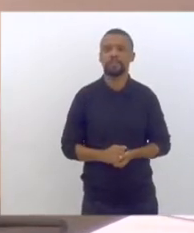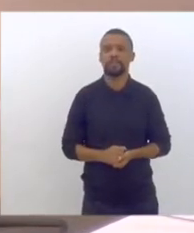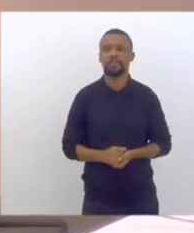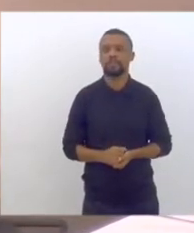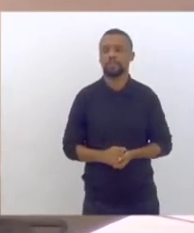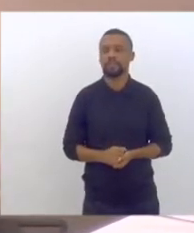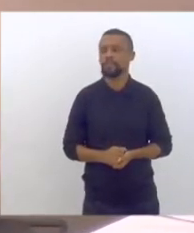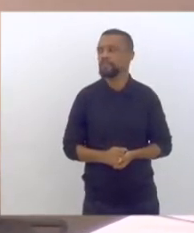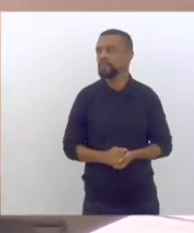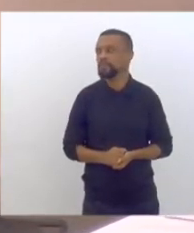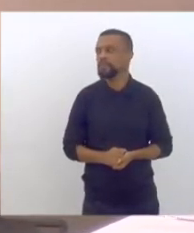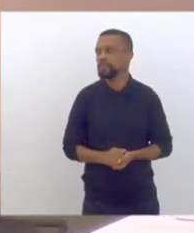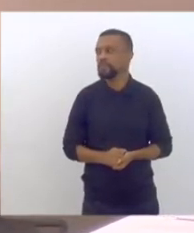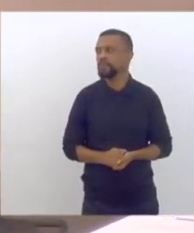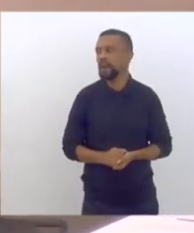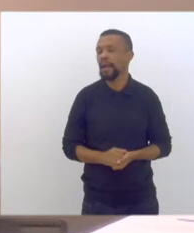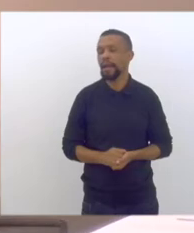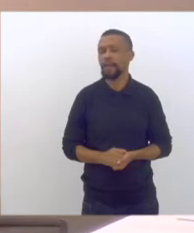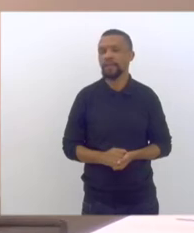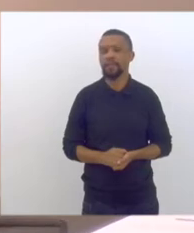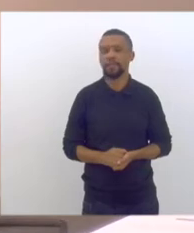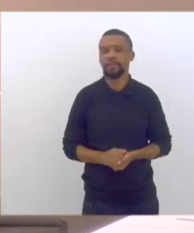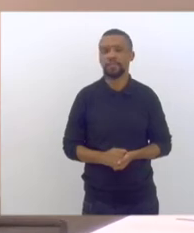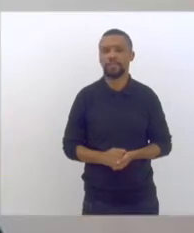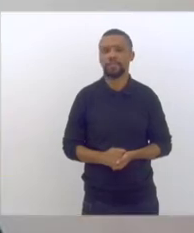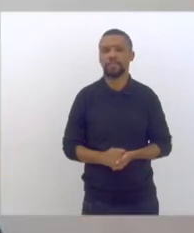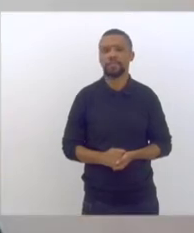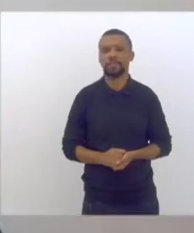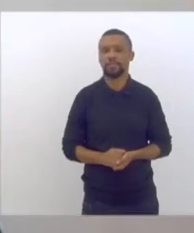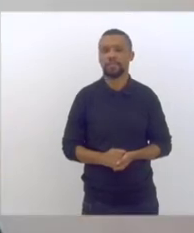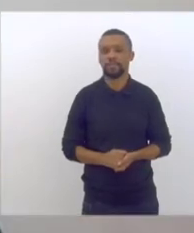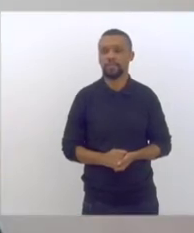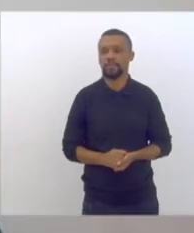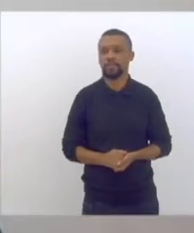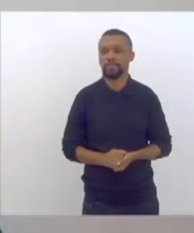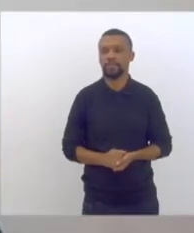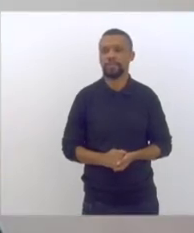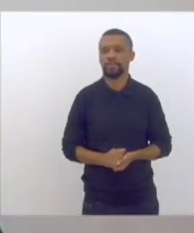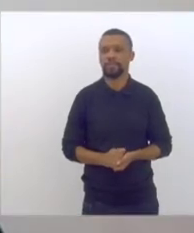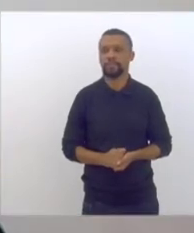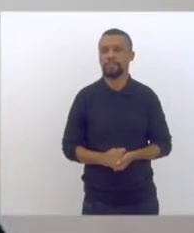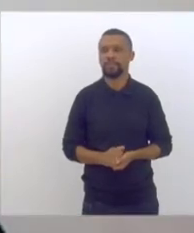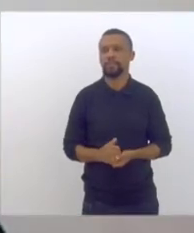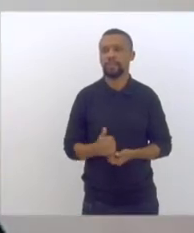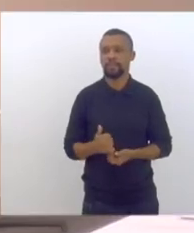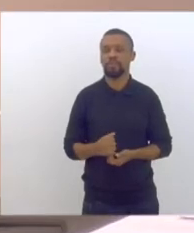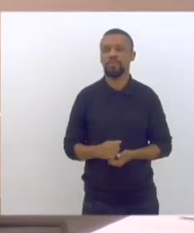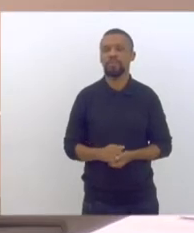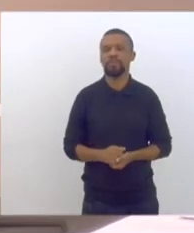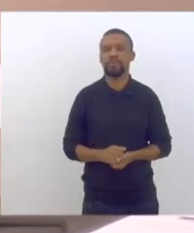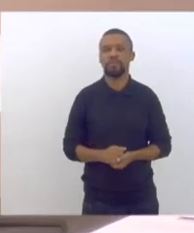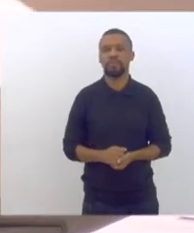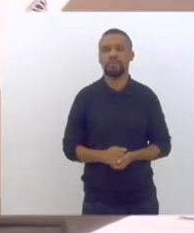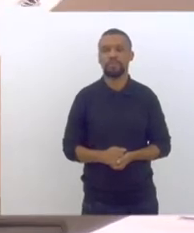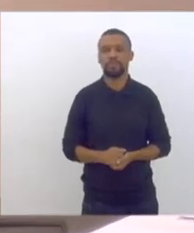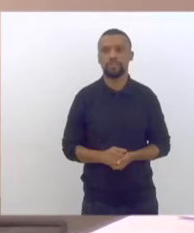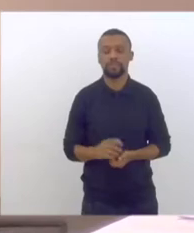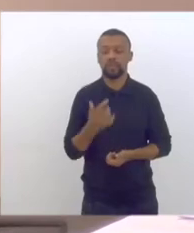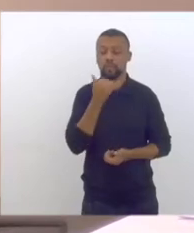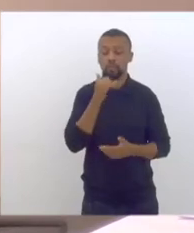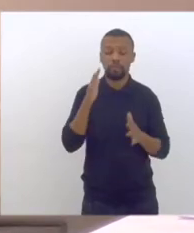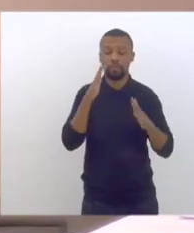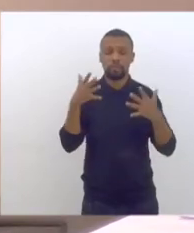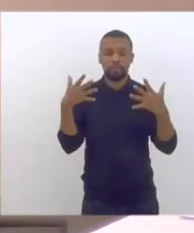Ah tá só para analisar o impacto financeiro da outra turma eu pensei que seu pai pedindo vista do da Dani então me